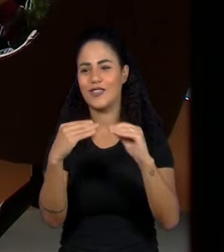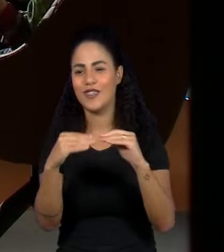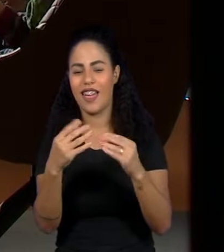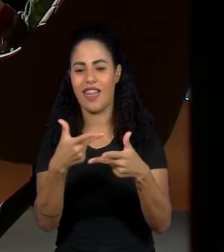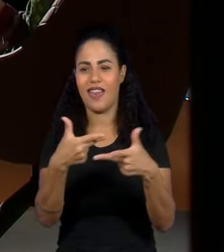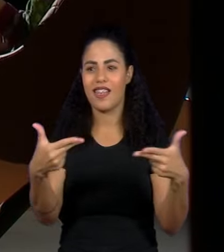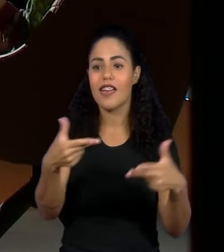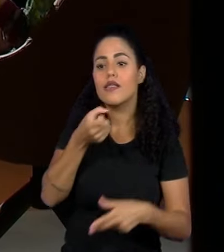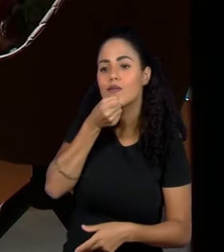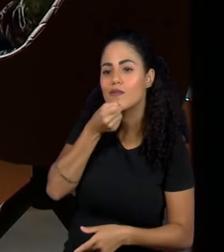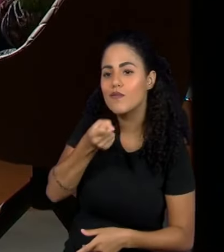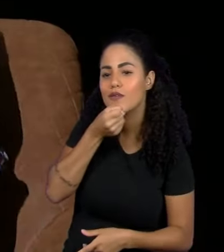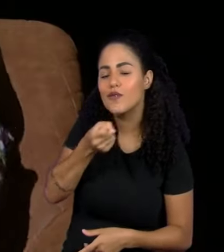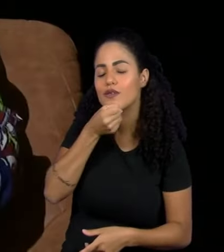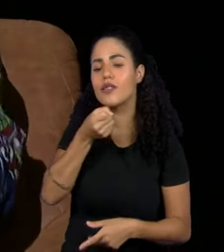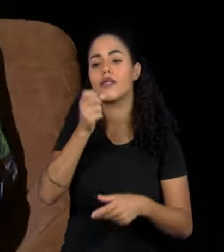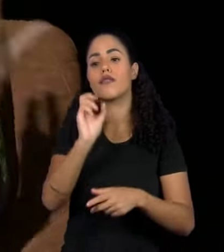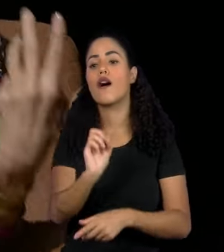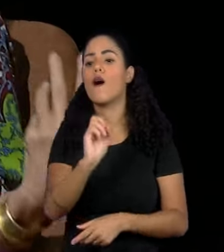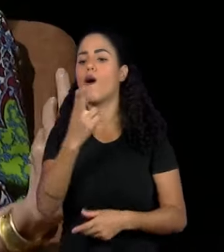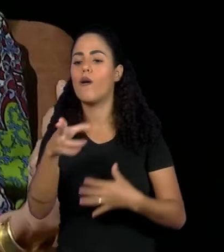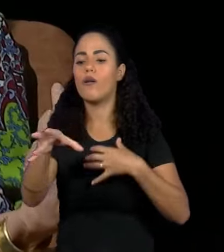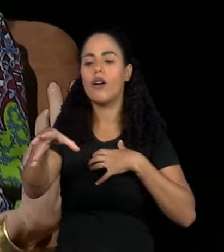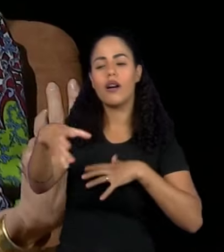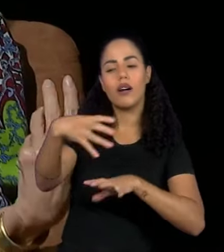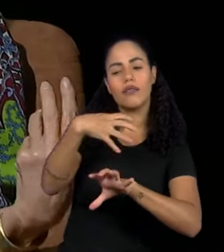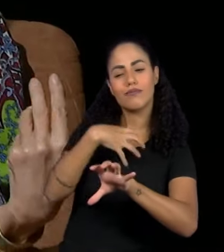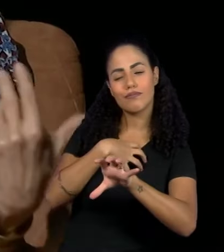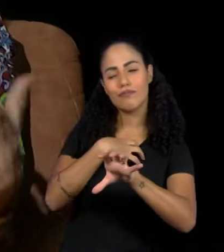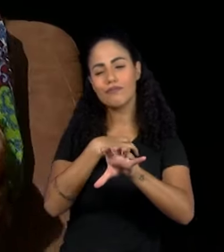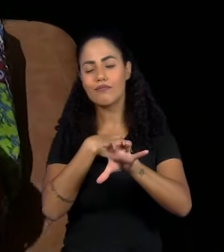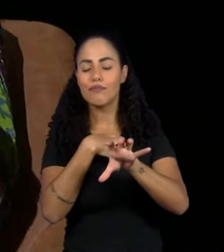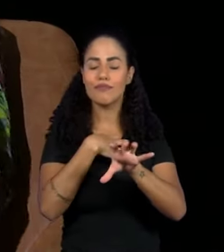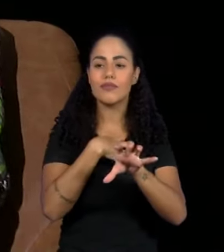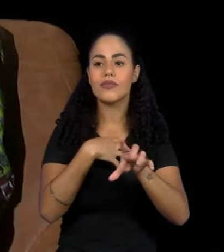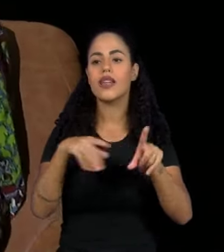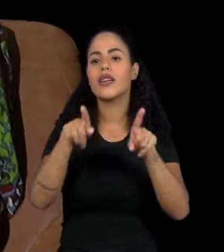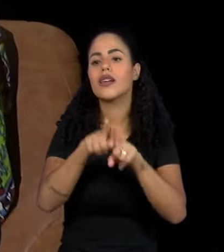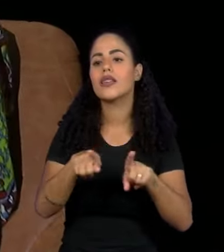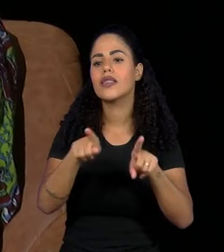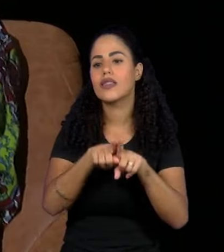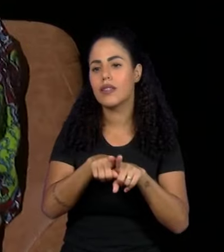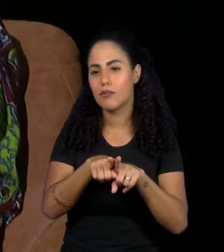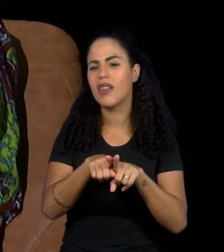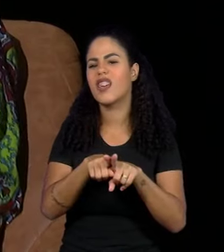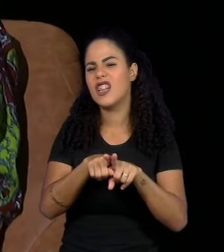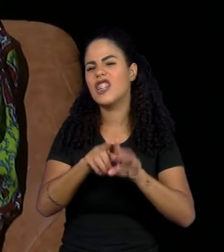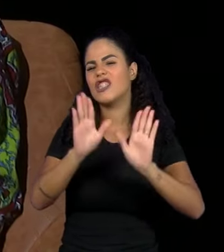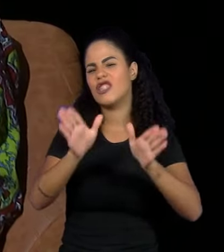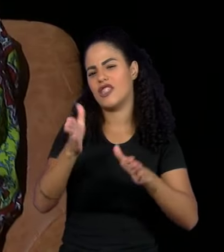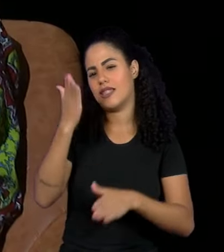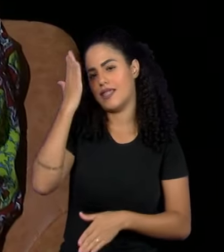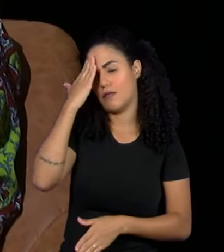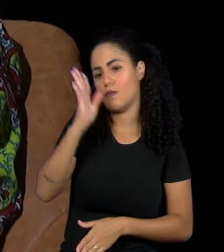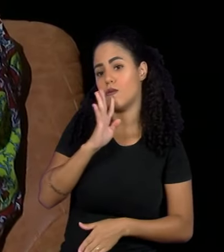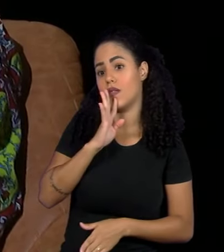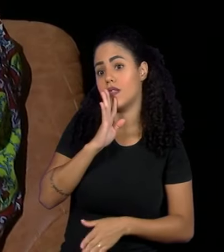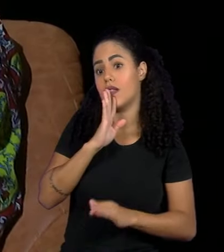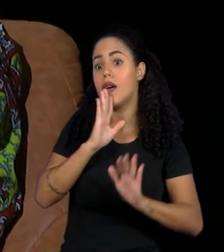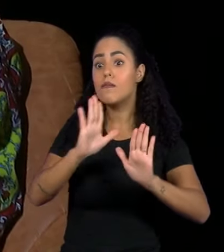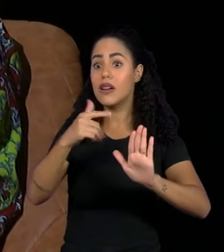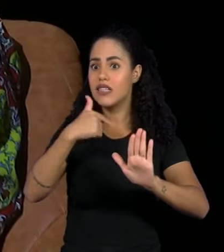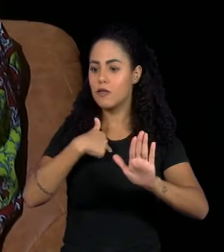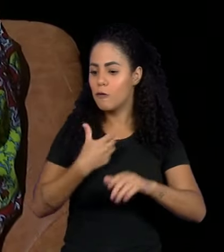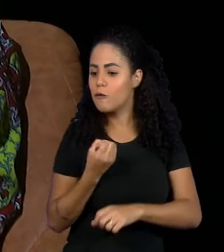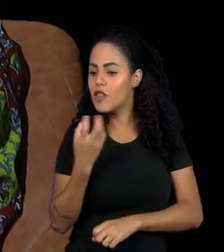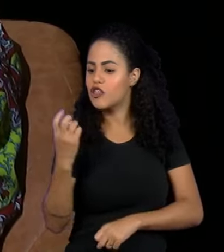de uma entrevista que viram, uma antipatia ou uma simpatia. Eles têm algo pré-concebido. Quando eu viajo, eu sou uma folha em